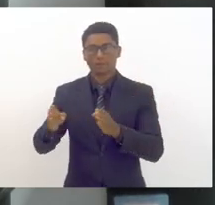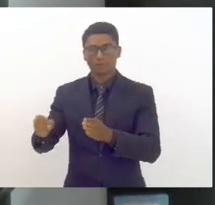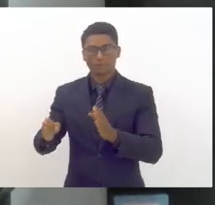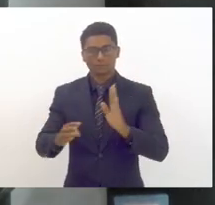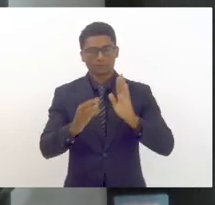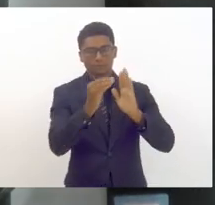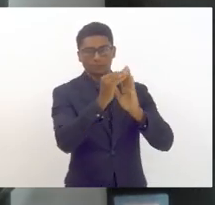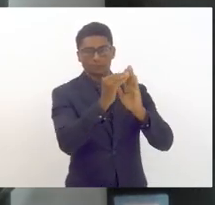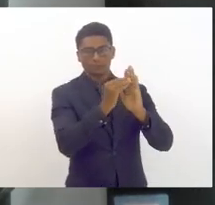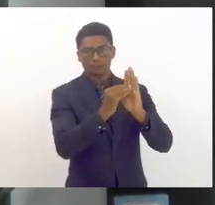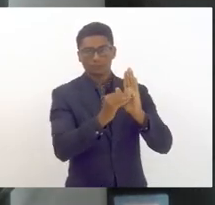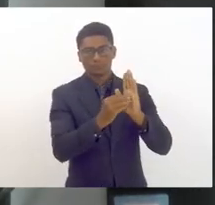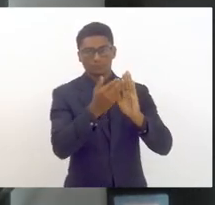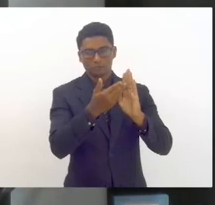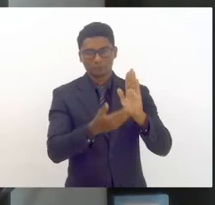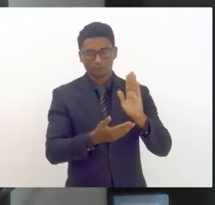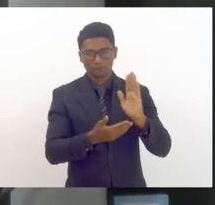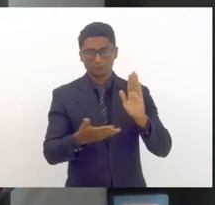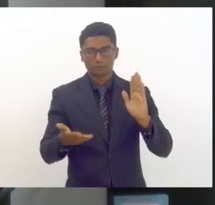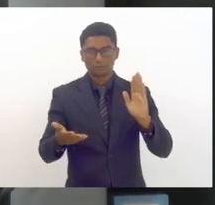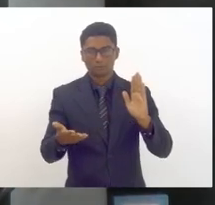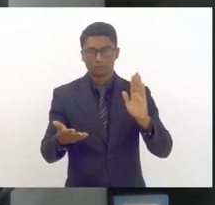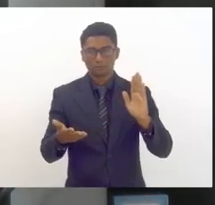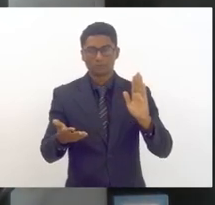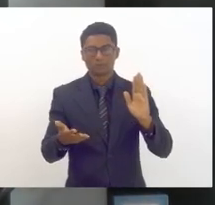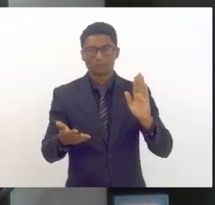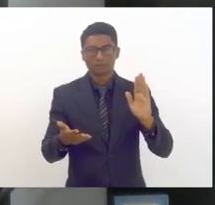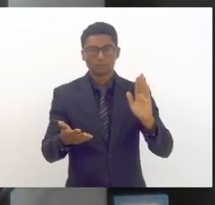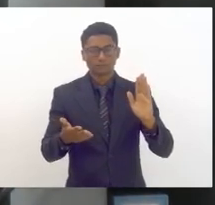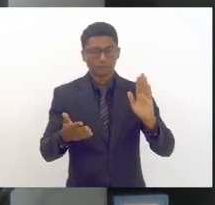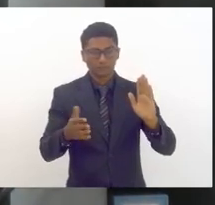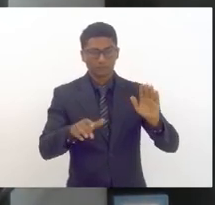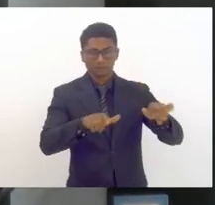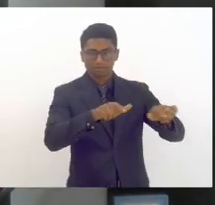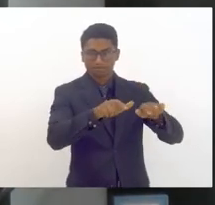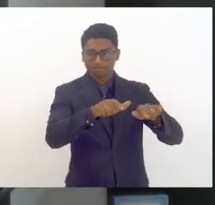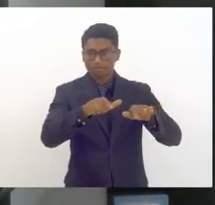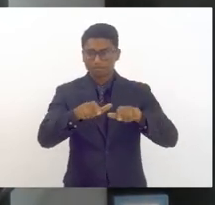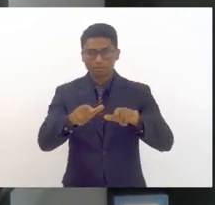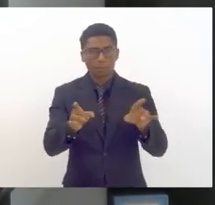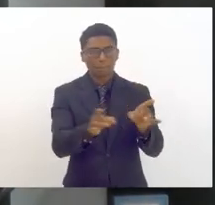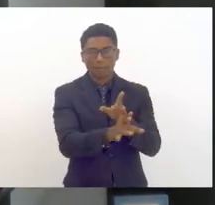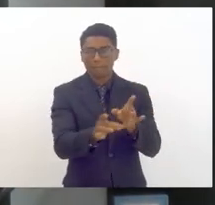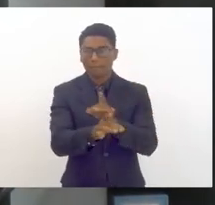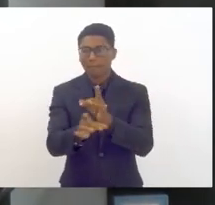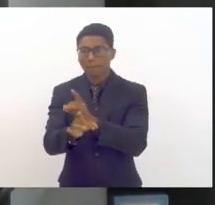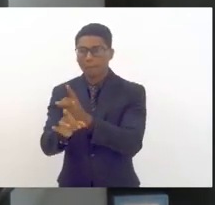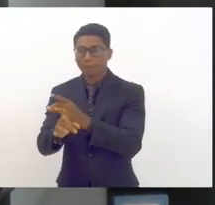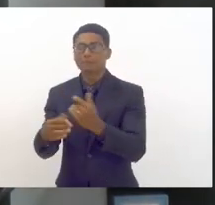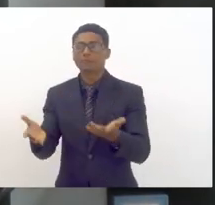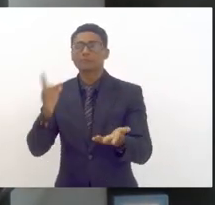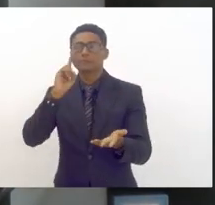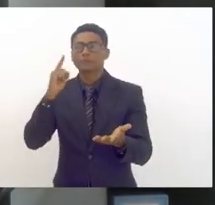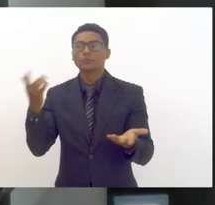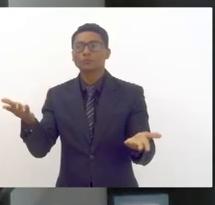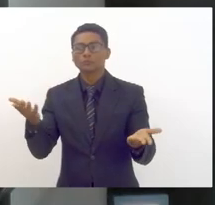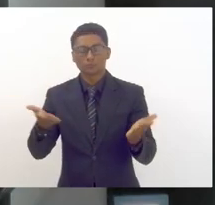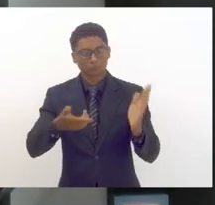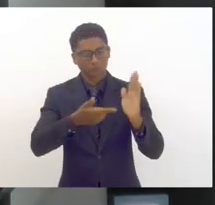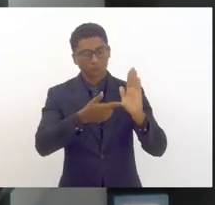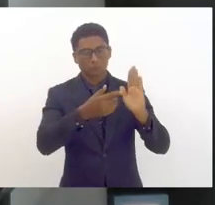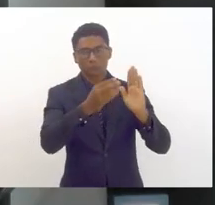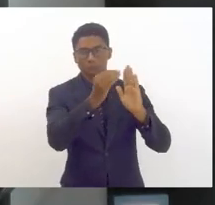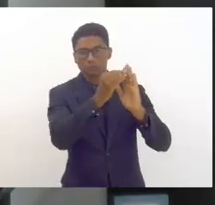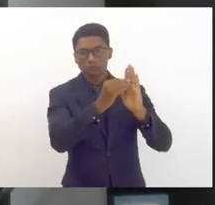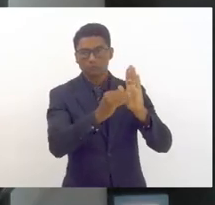da execução desses serviços, para que a gente possa, de fato, ter uma proposta legislativa